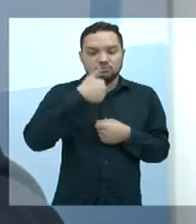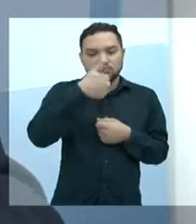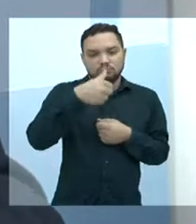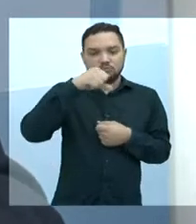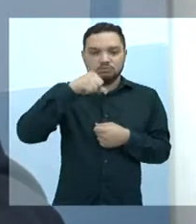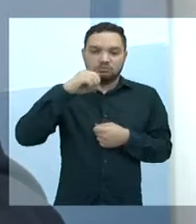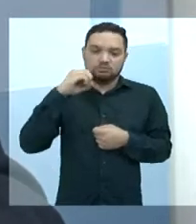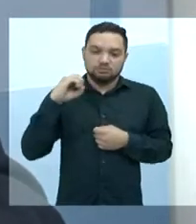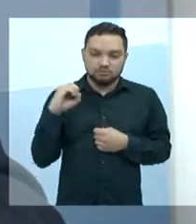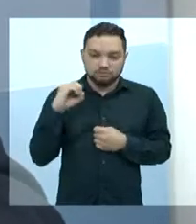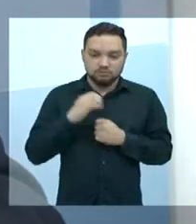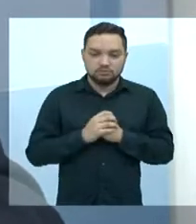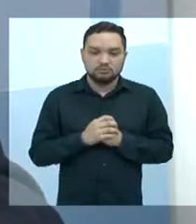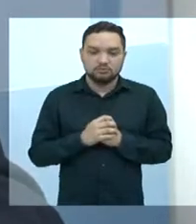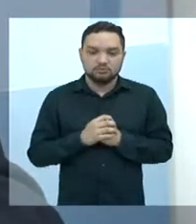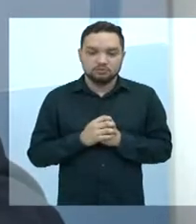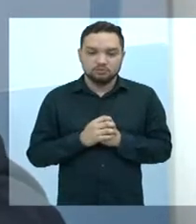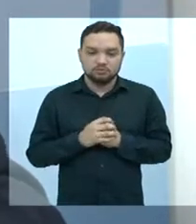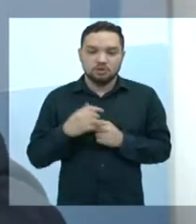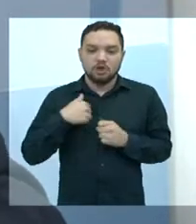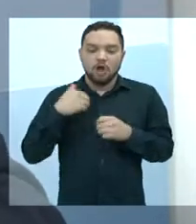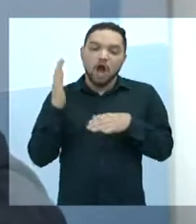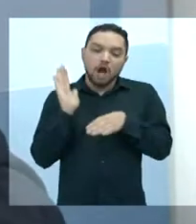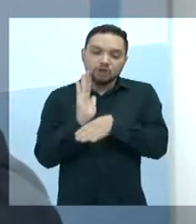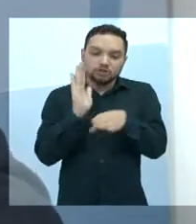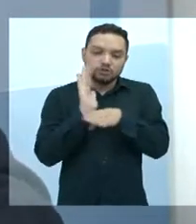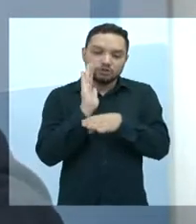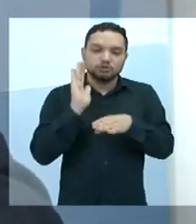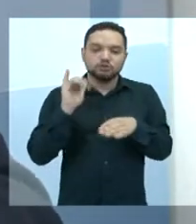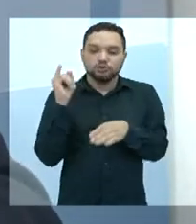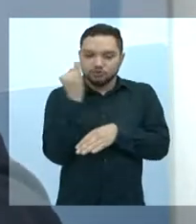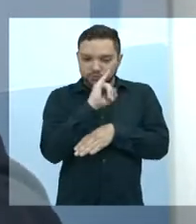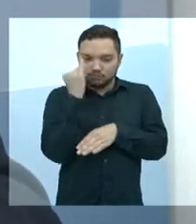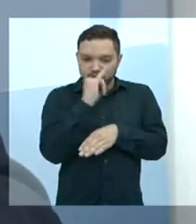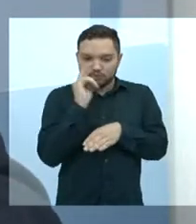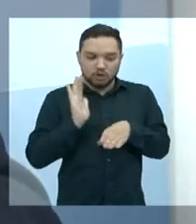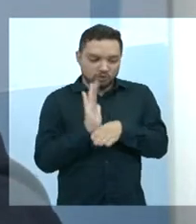né? Entrei como ajudante de eletricista,